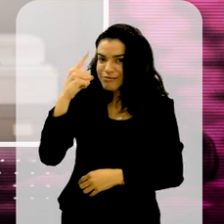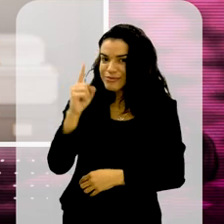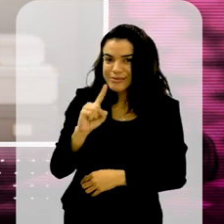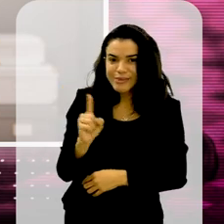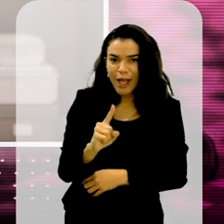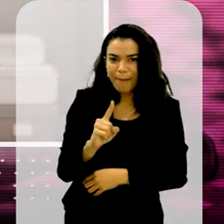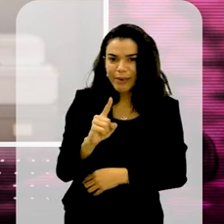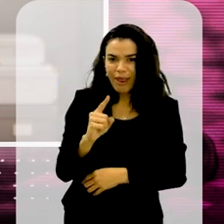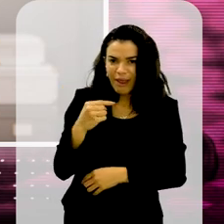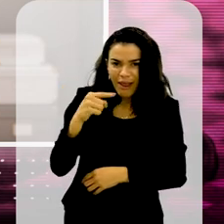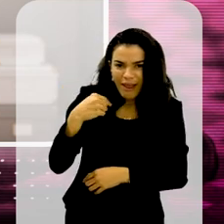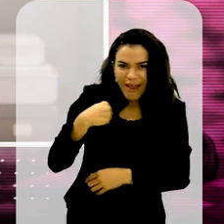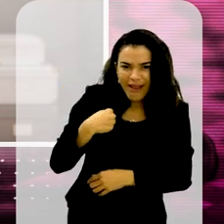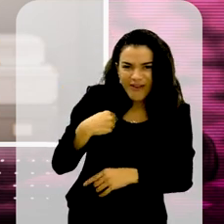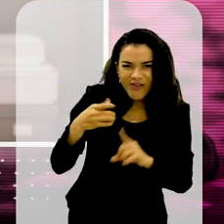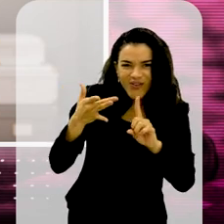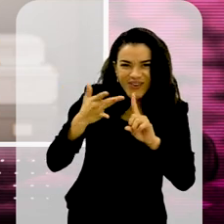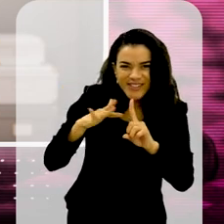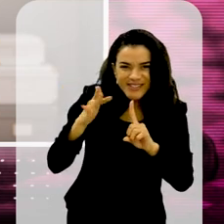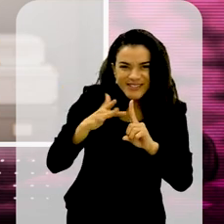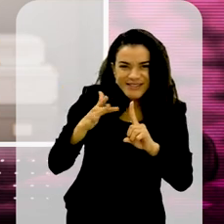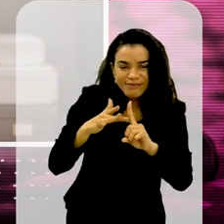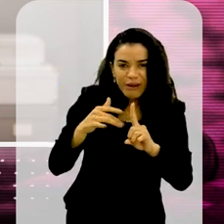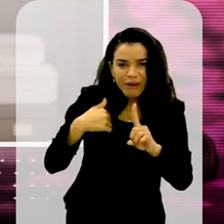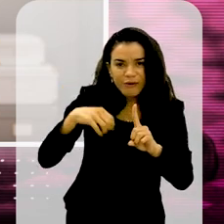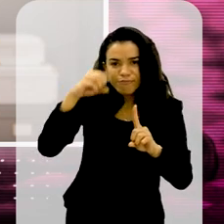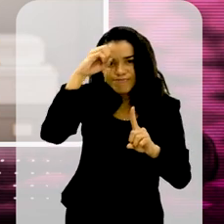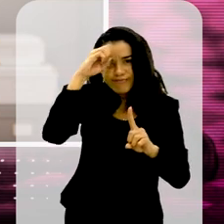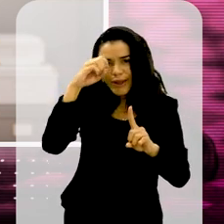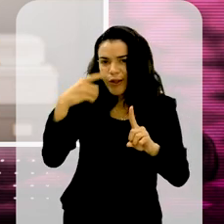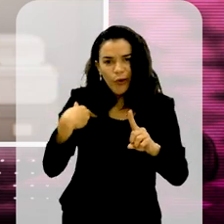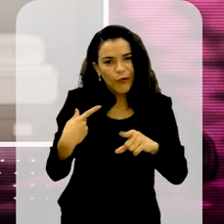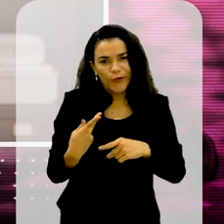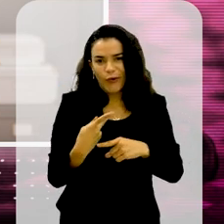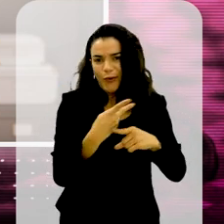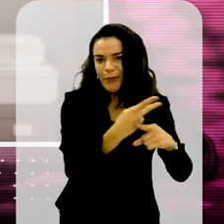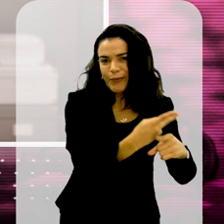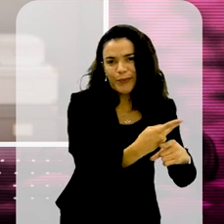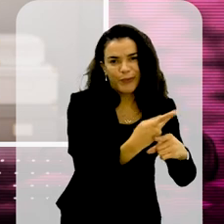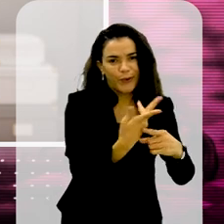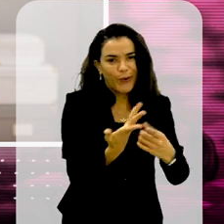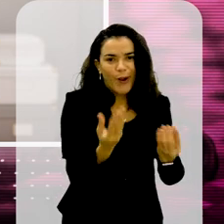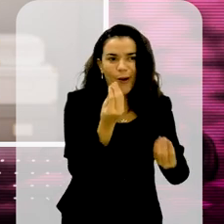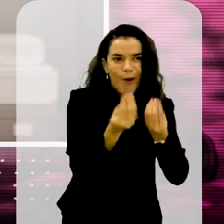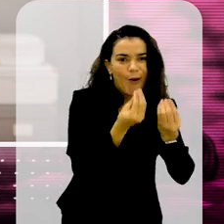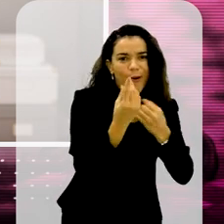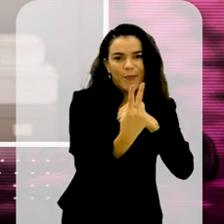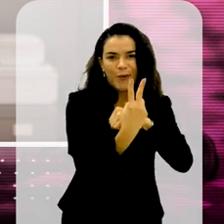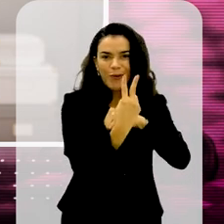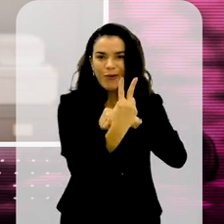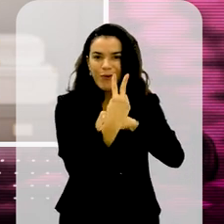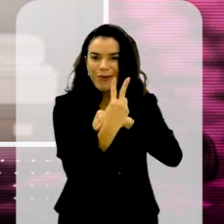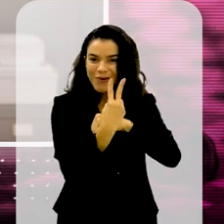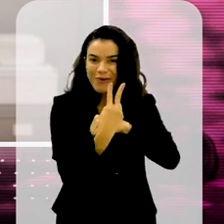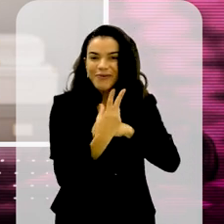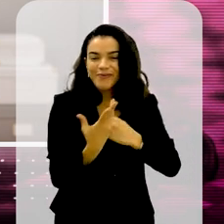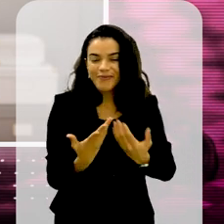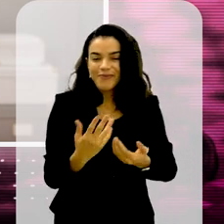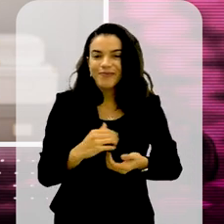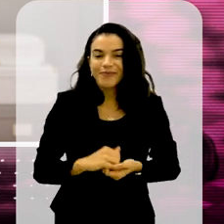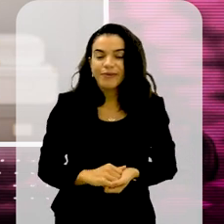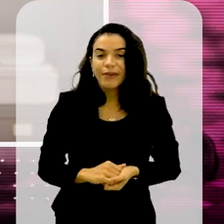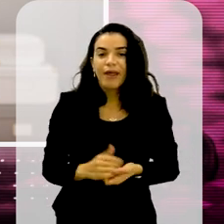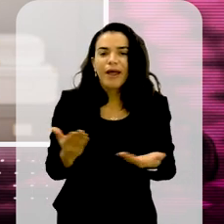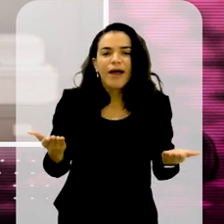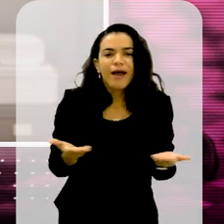está sendo vítima. A gente não entendendo, a gente não vai procurar os meios cabíveis para se proteger de uma certa